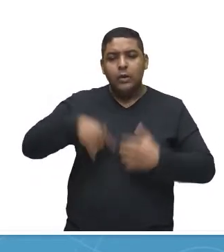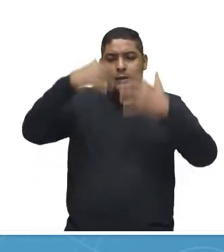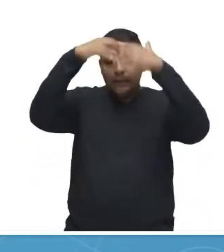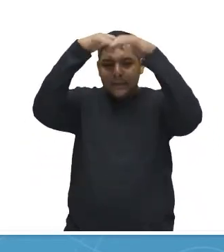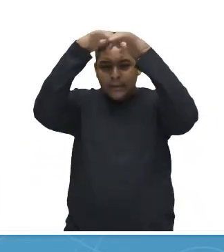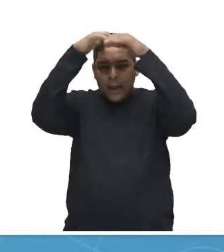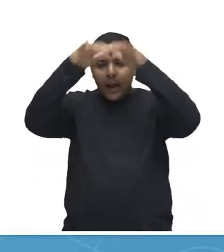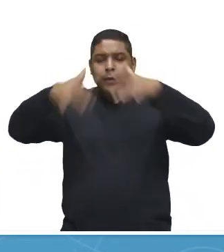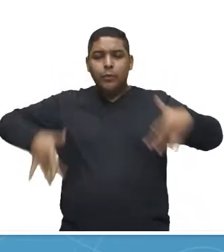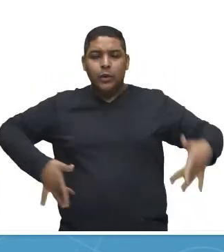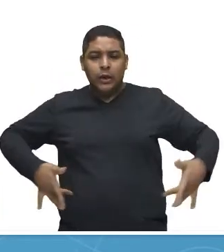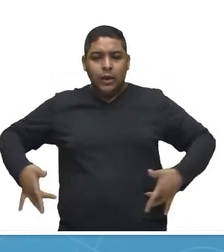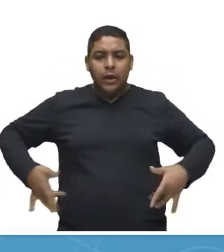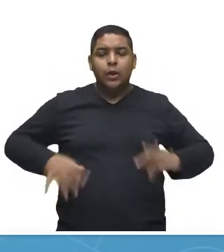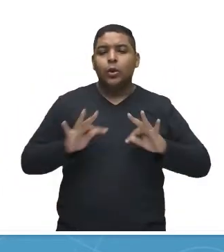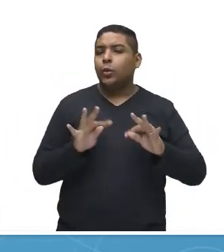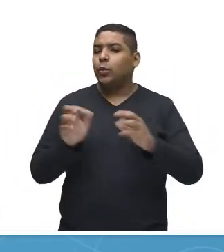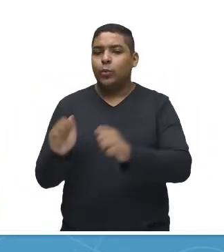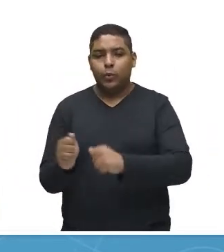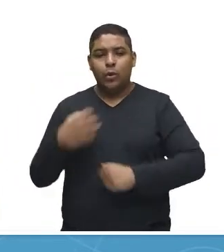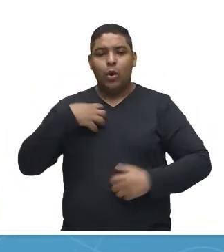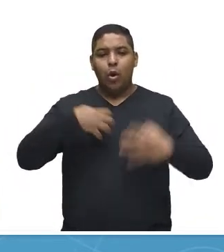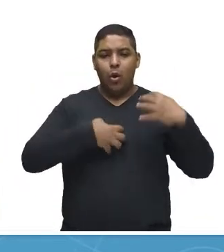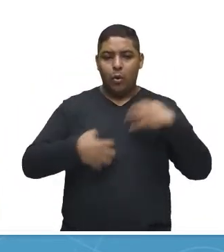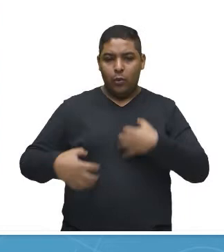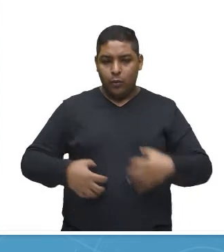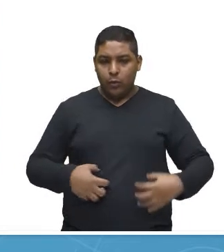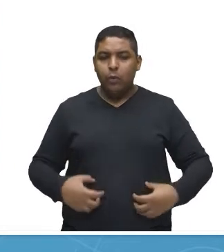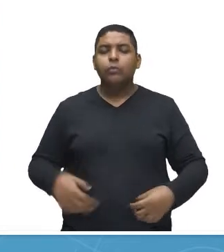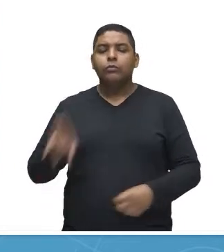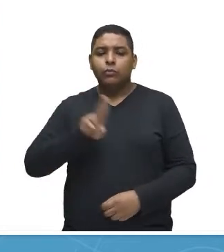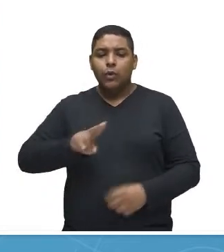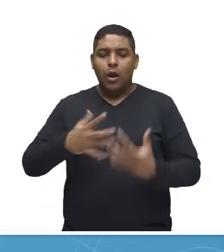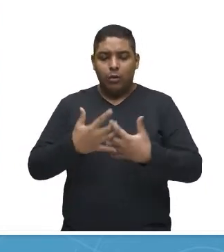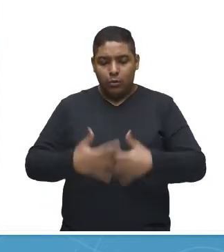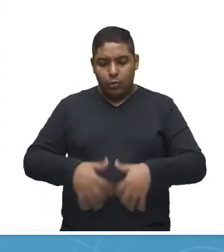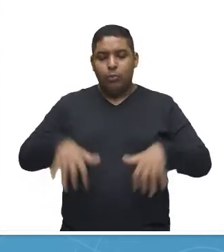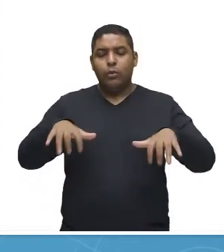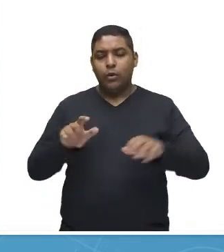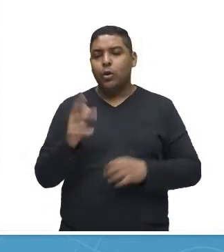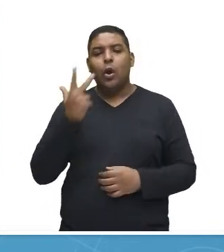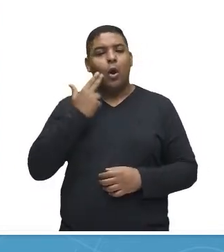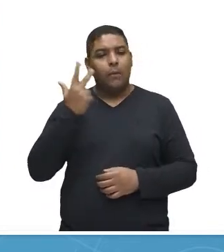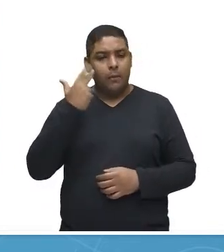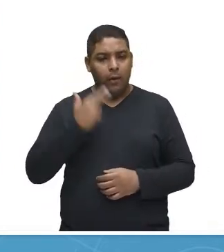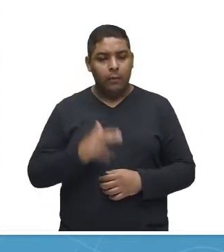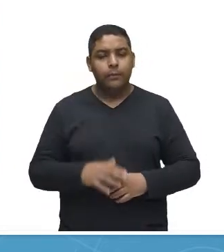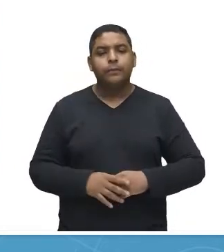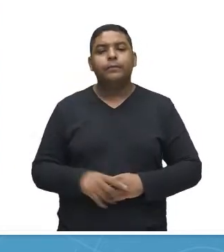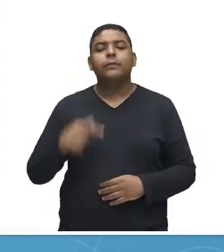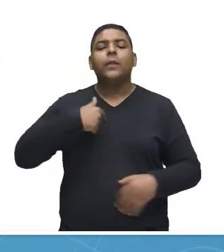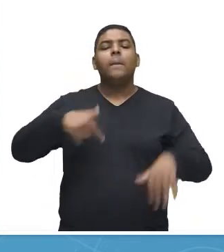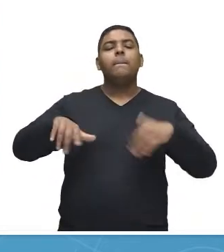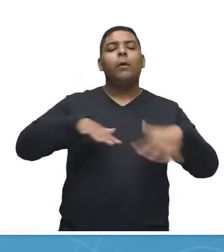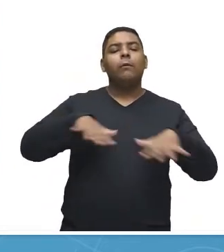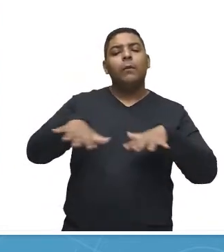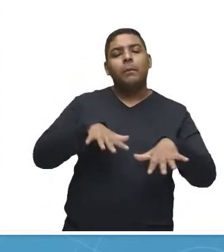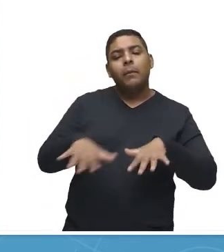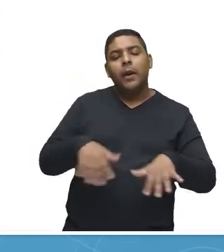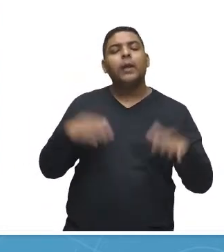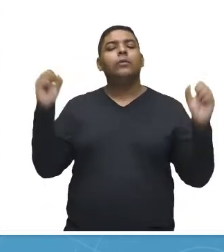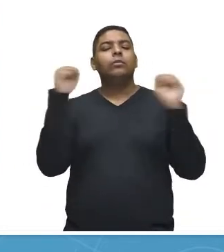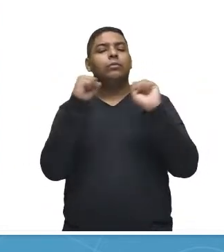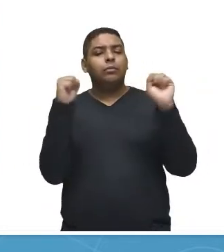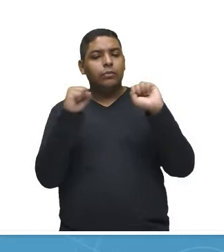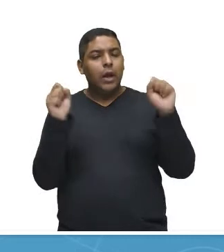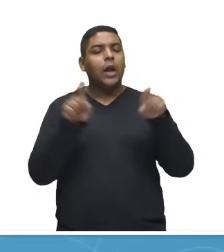Então, tudo precisa gastar energia para continuar funcionando. E quando a gente está se movimentando, fazendo as